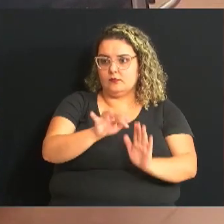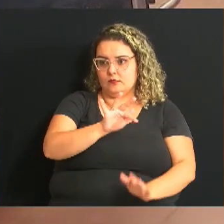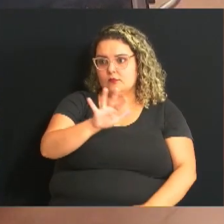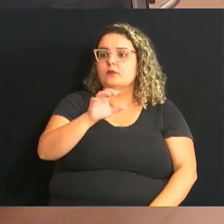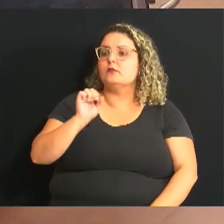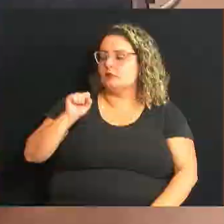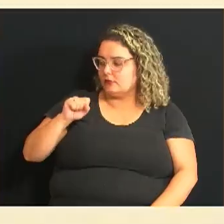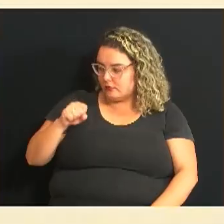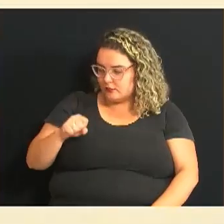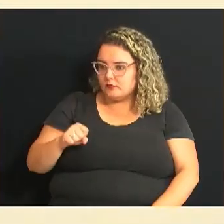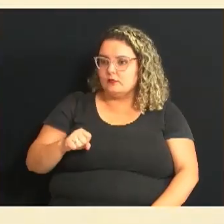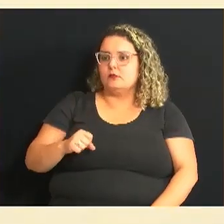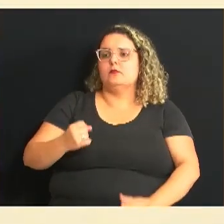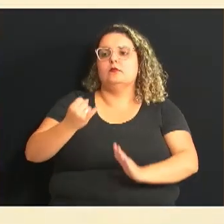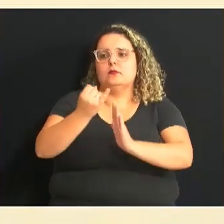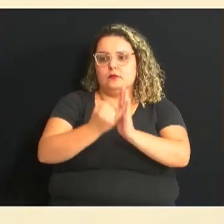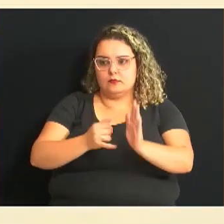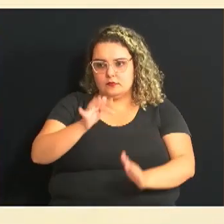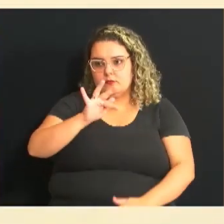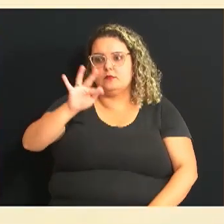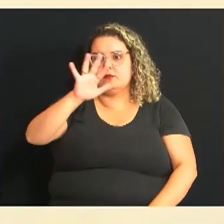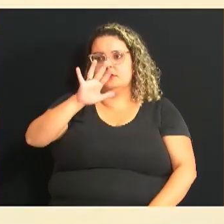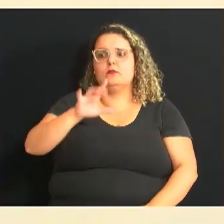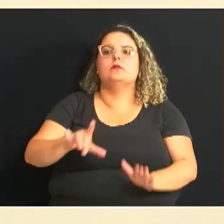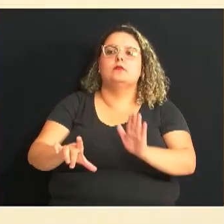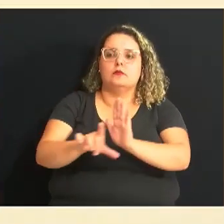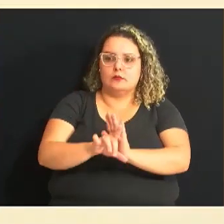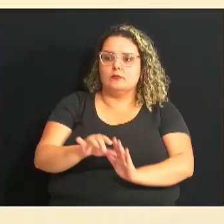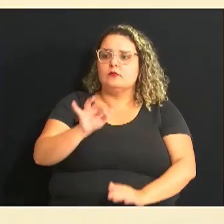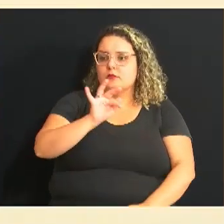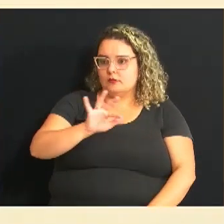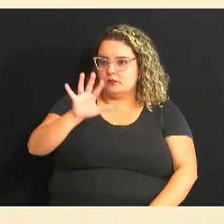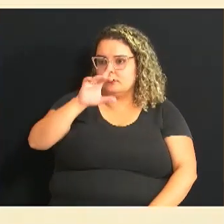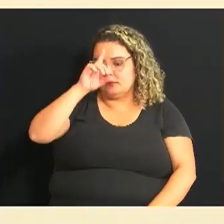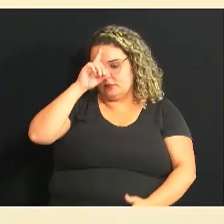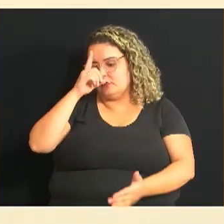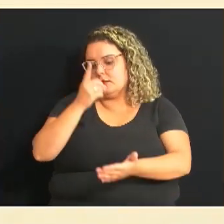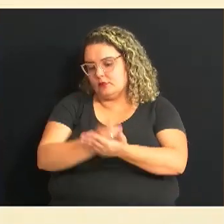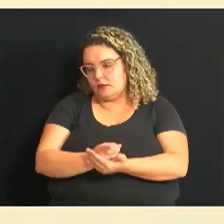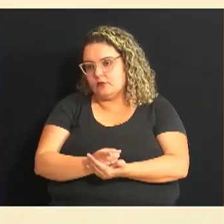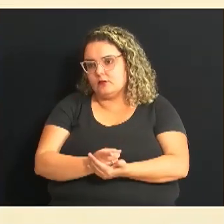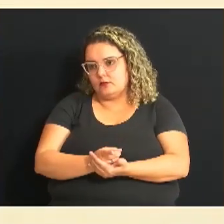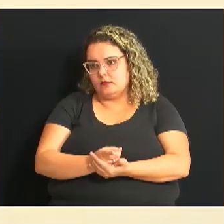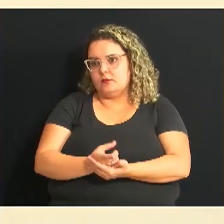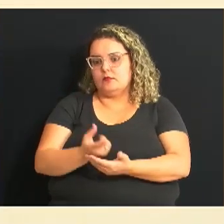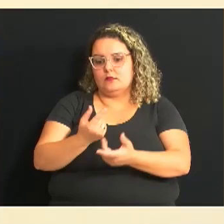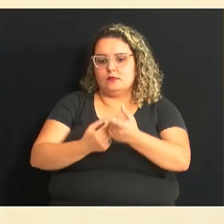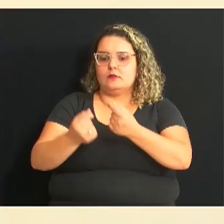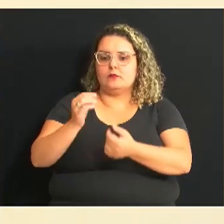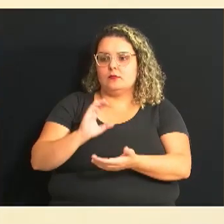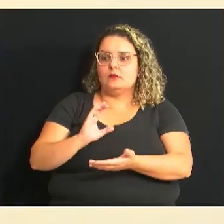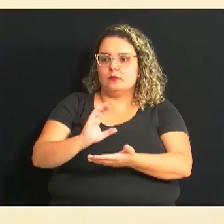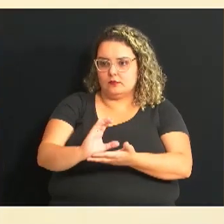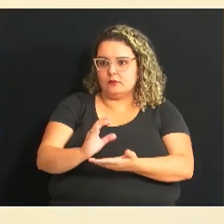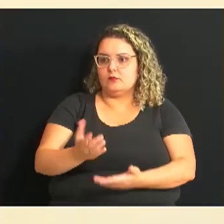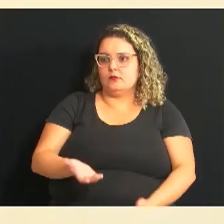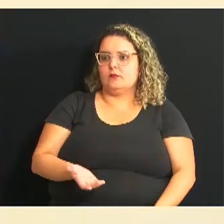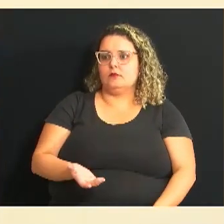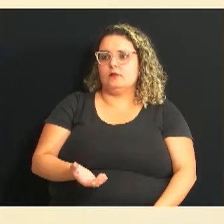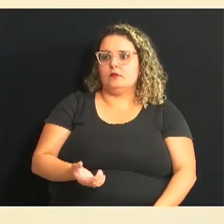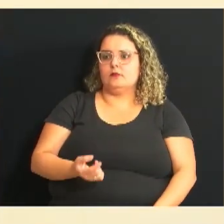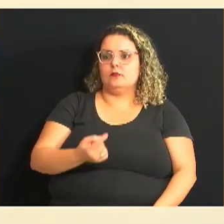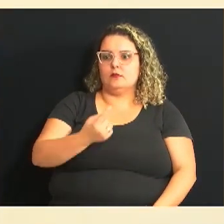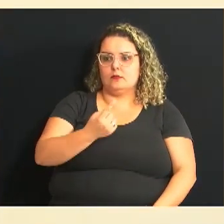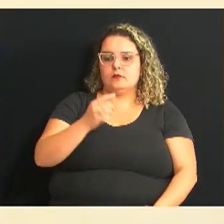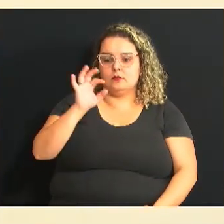O imposto ele é federal, então a legislação ela é federal, né? O que determina essa destinação, essa alíquota de 1% pessoa